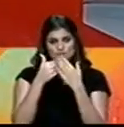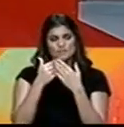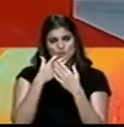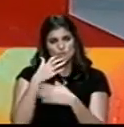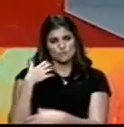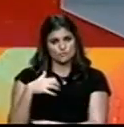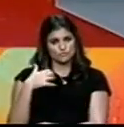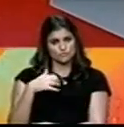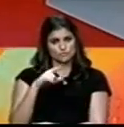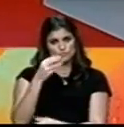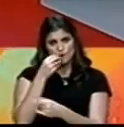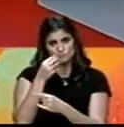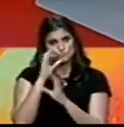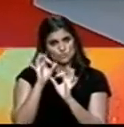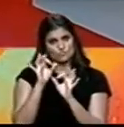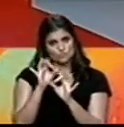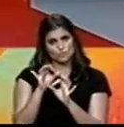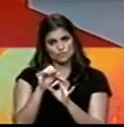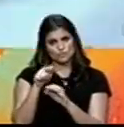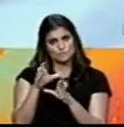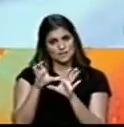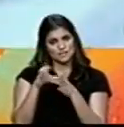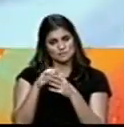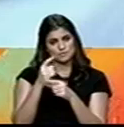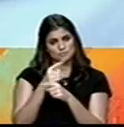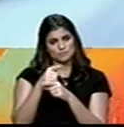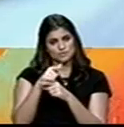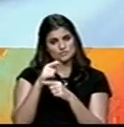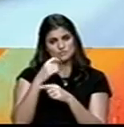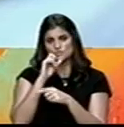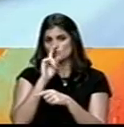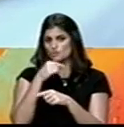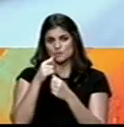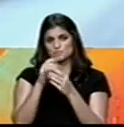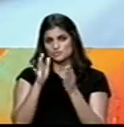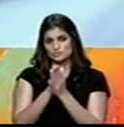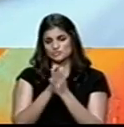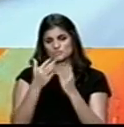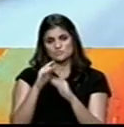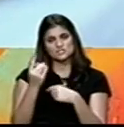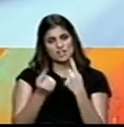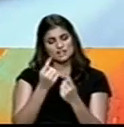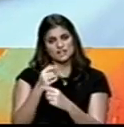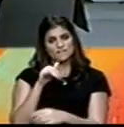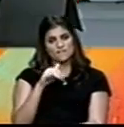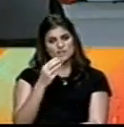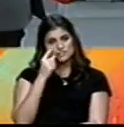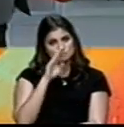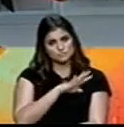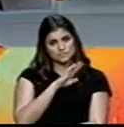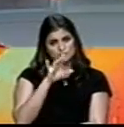prazer enorme. Cá está o almoço garantido para parte da equipa, porque isto não deve chegar para toda a gente, mas... Pelo menos alguém irá